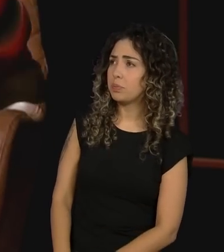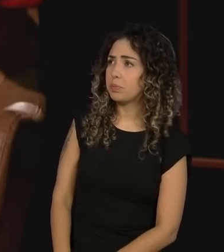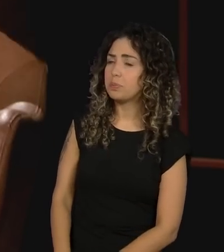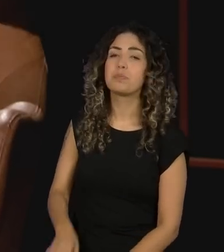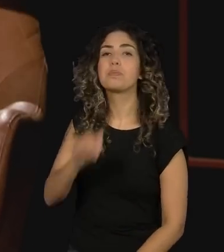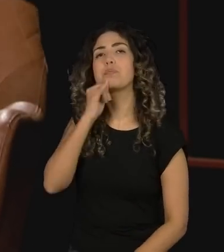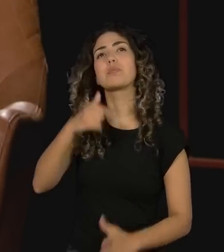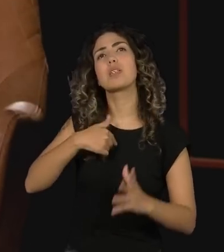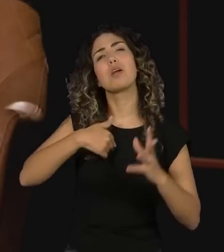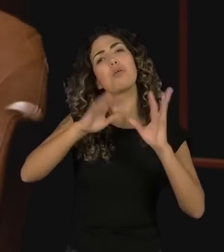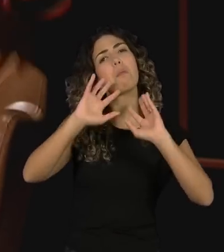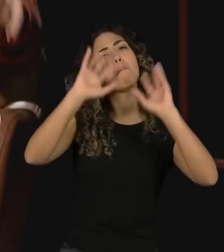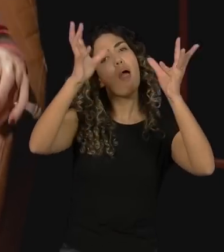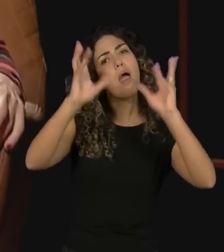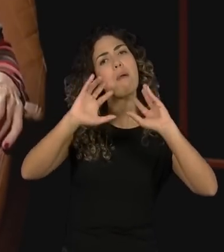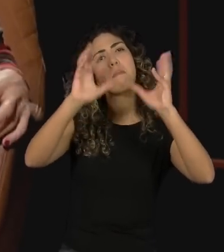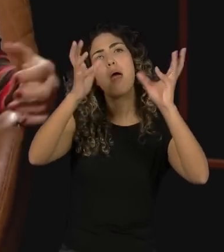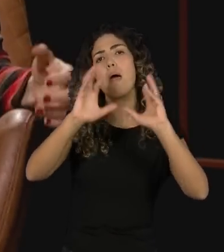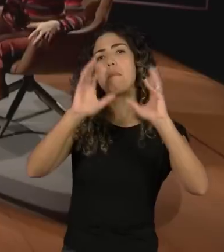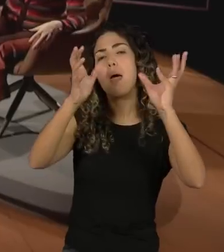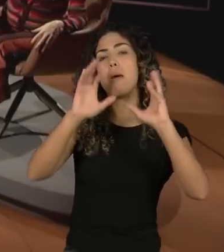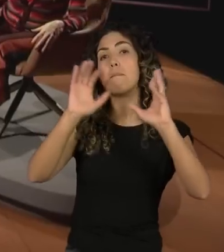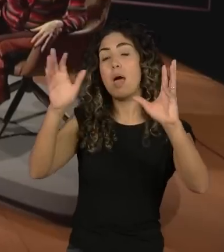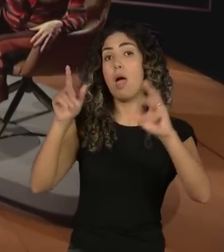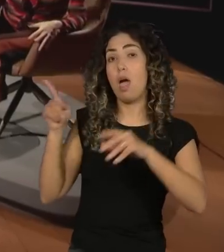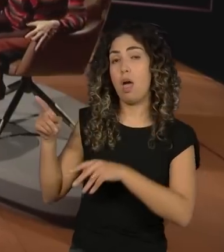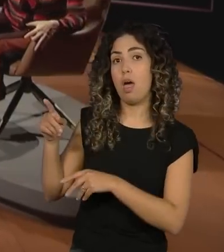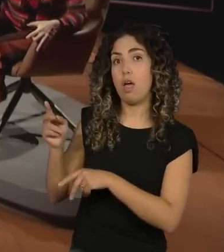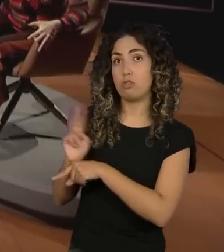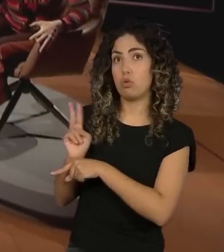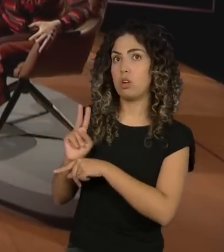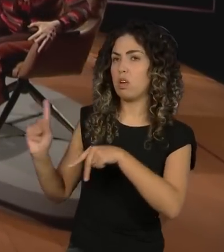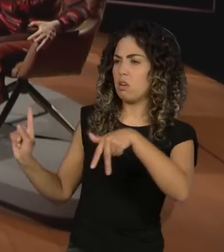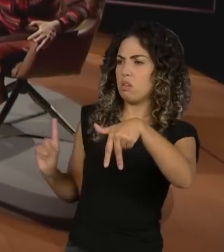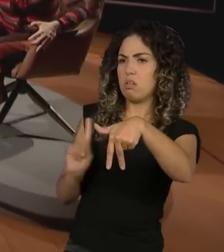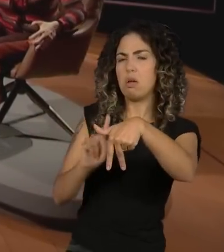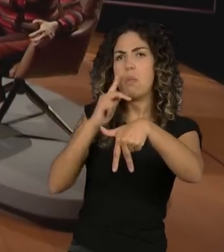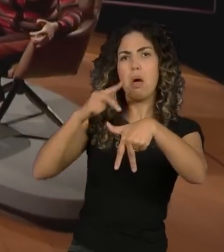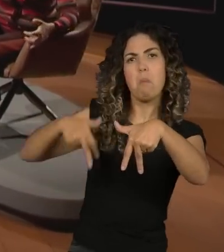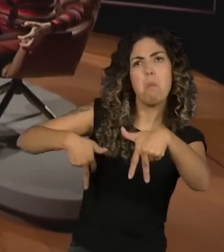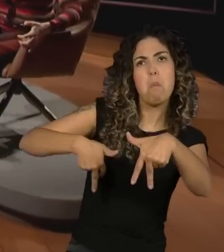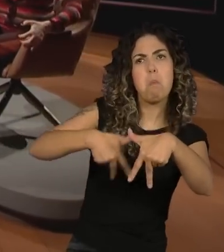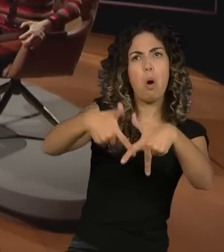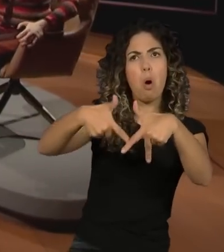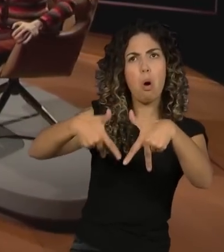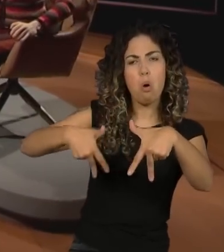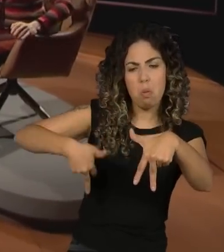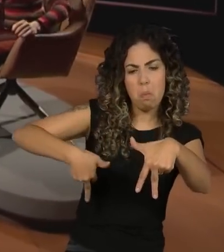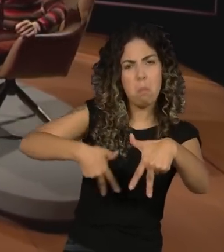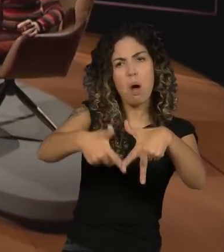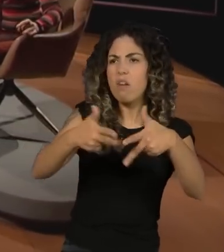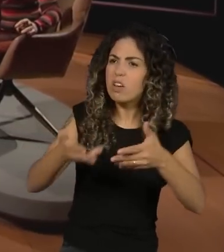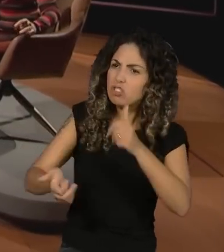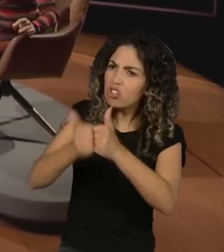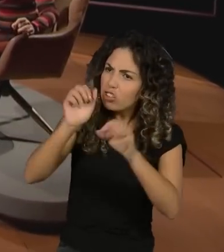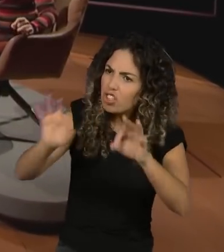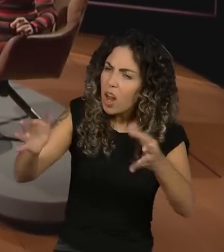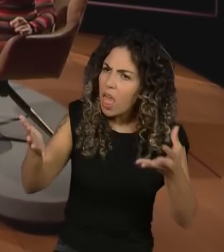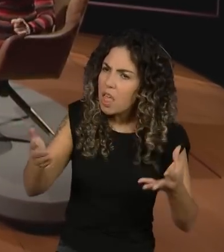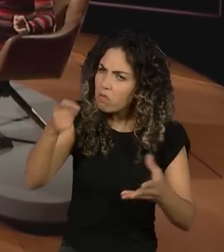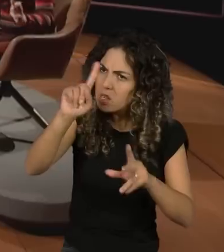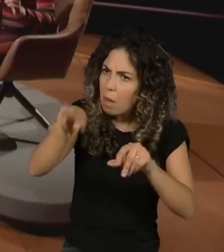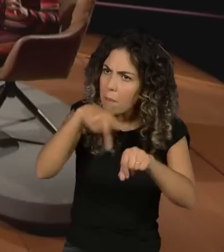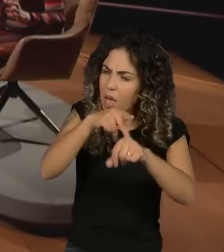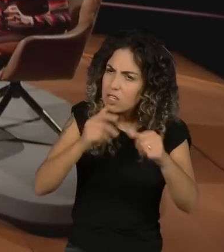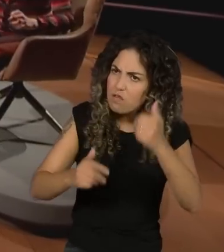Estava lá jogando, era dupla, né? Aí ele vinha por trás, me dava uma canelada aqui, joga direito, gringa.